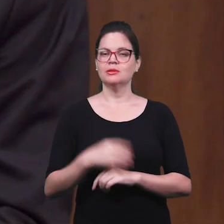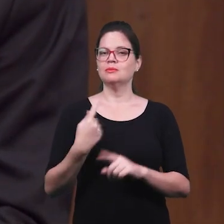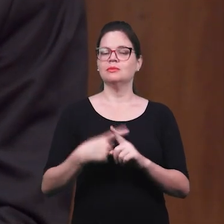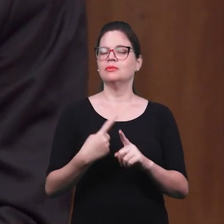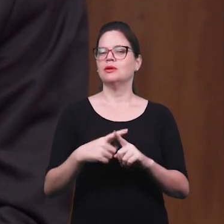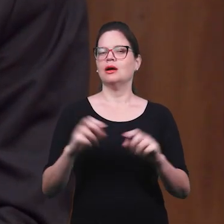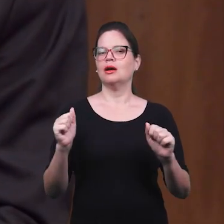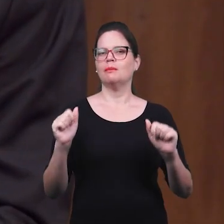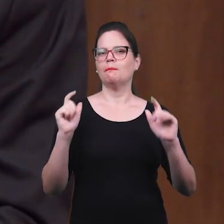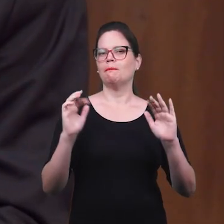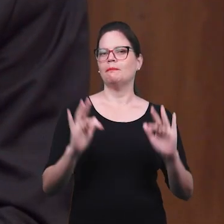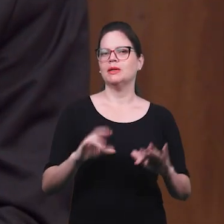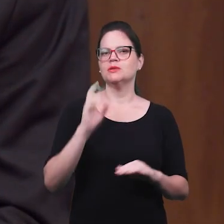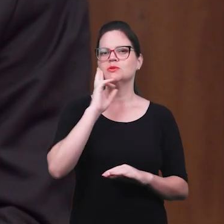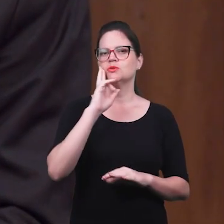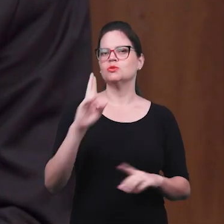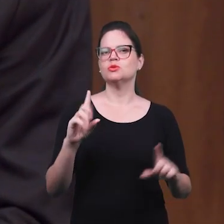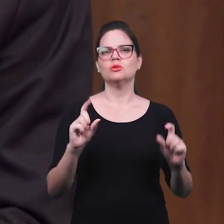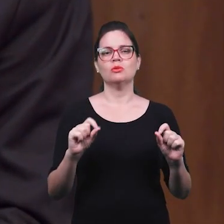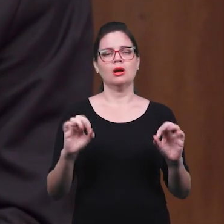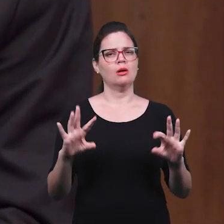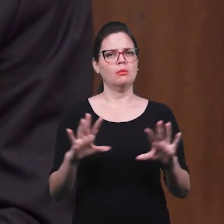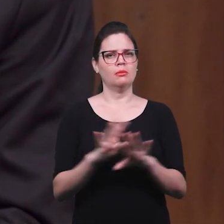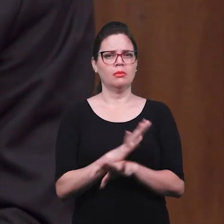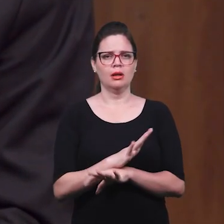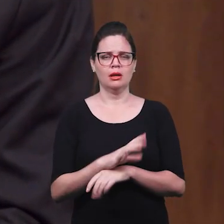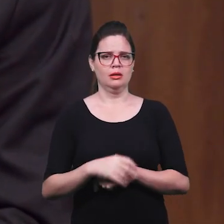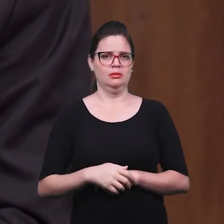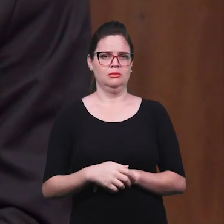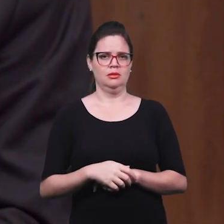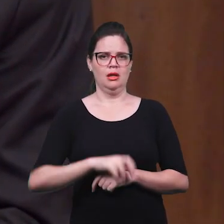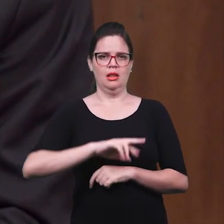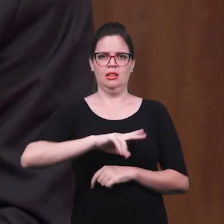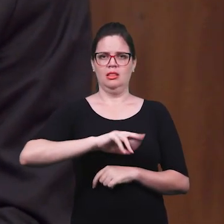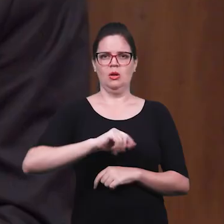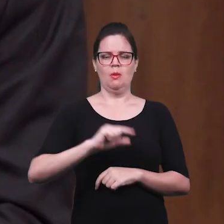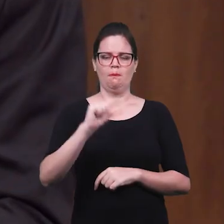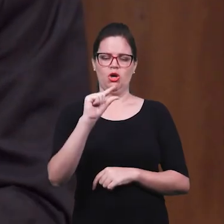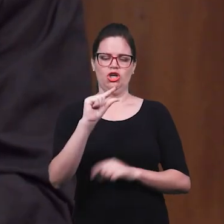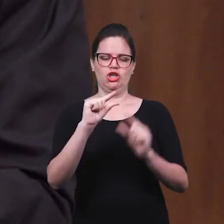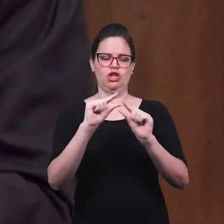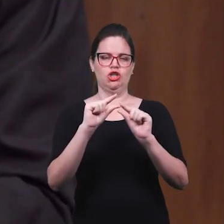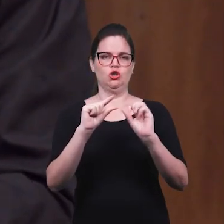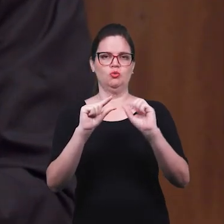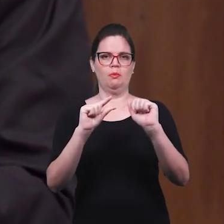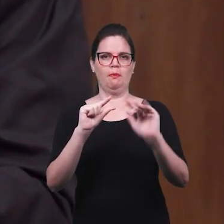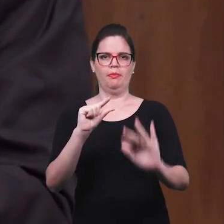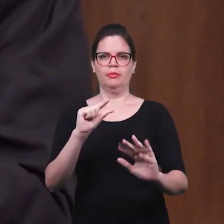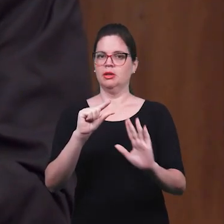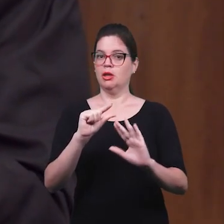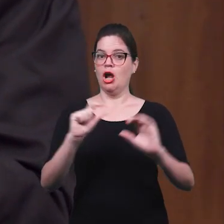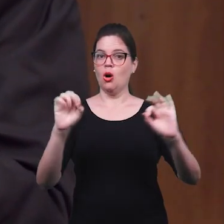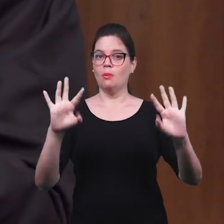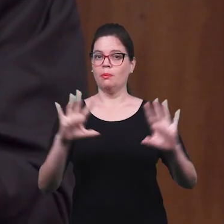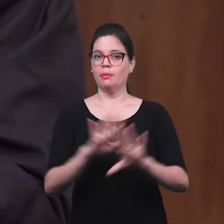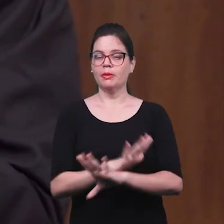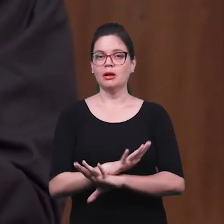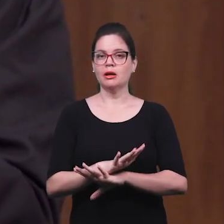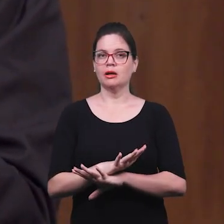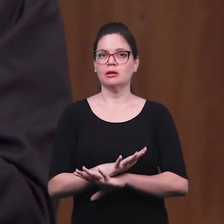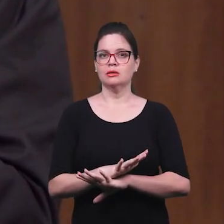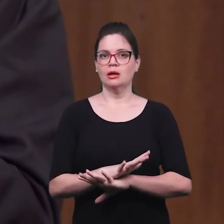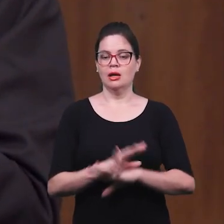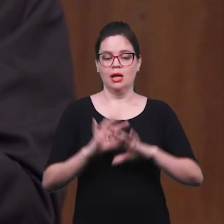Senhor ela é completa. A bênção do Senhor não é um pedaço de bênção, A bênção do Senhor, ela abrange toda a